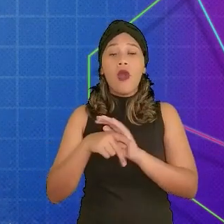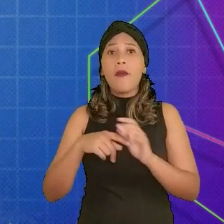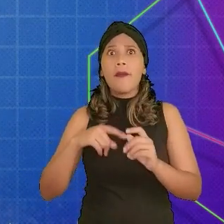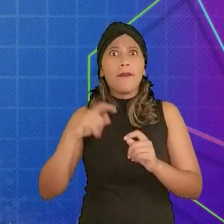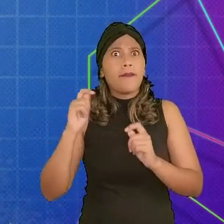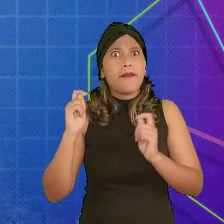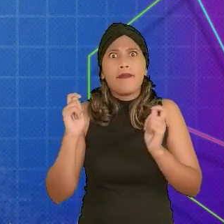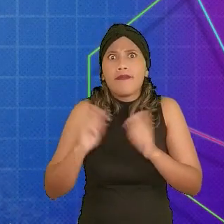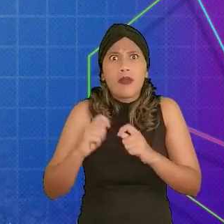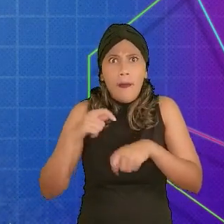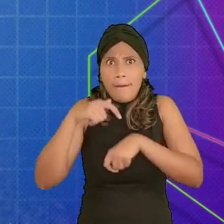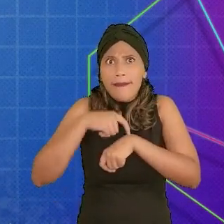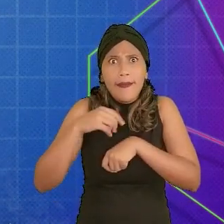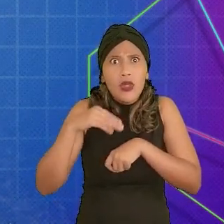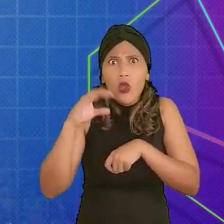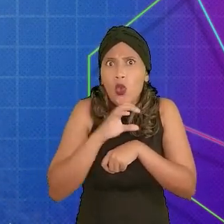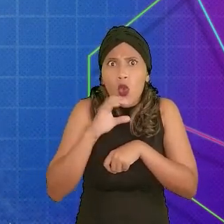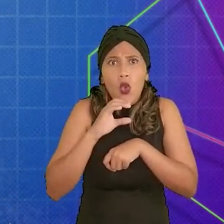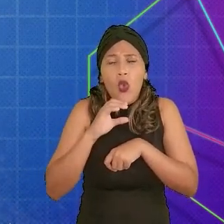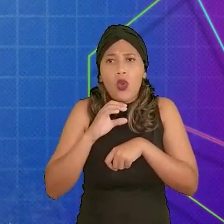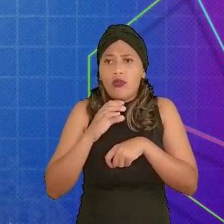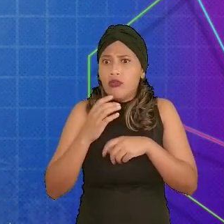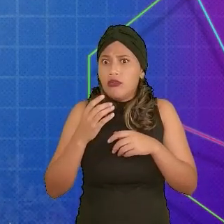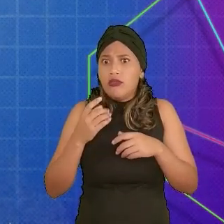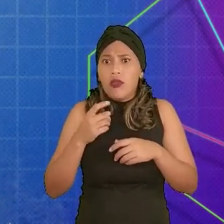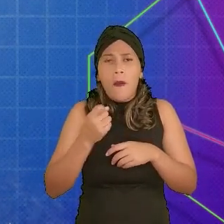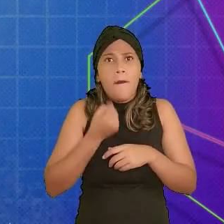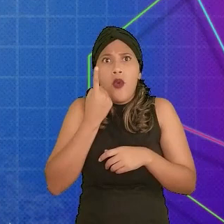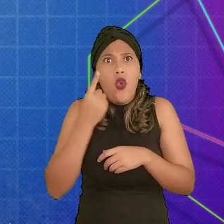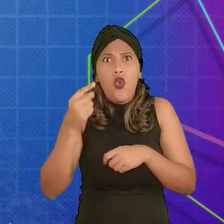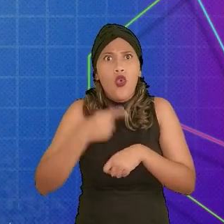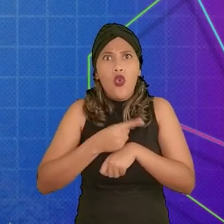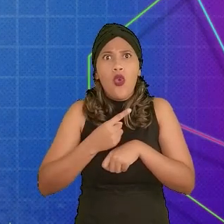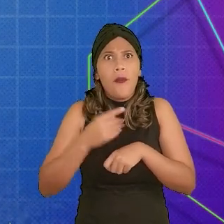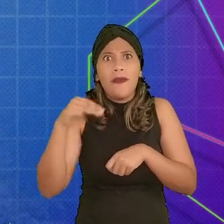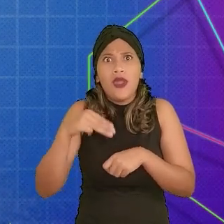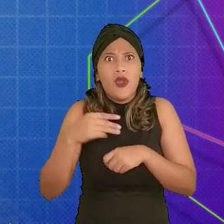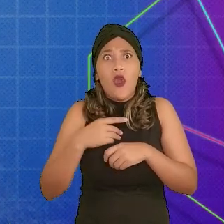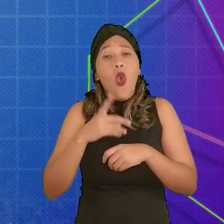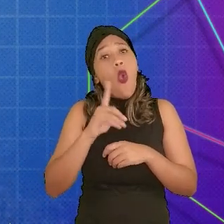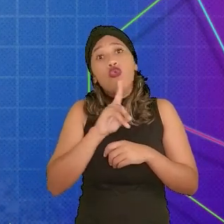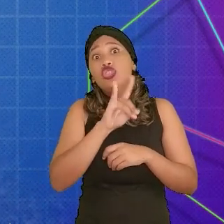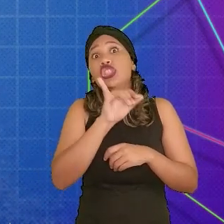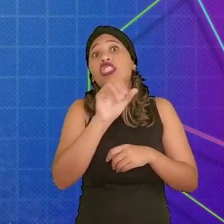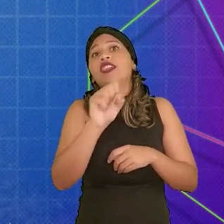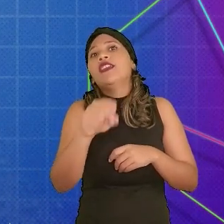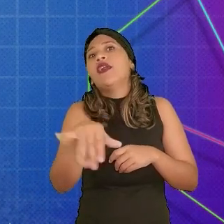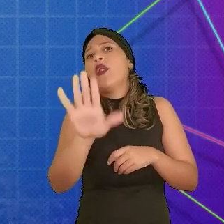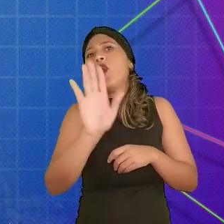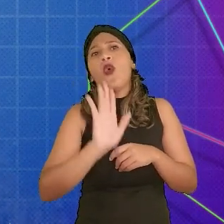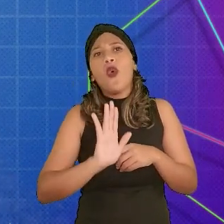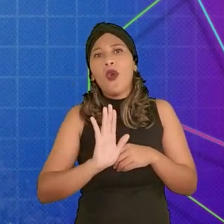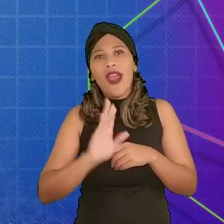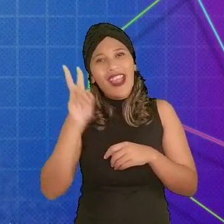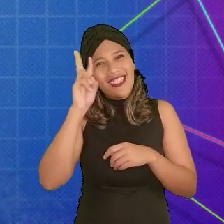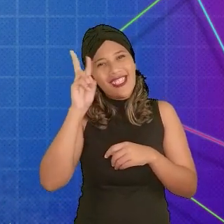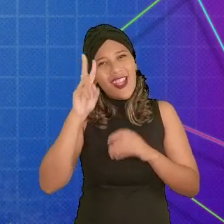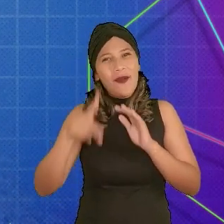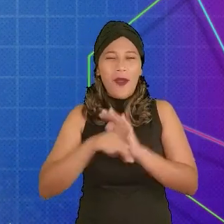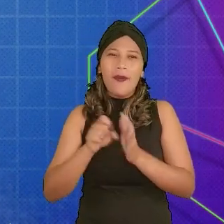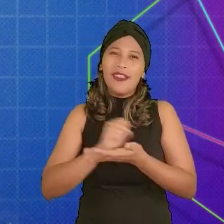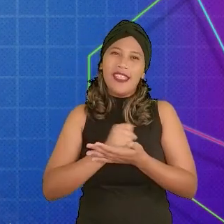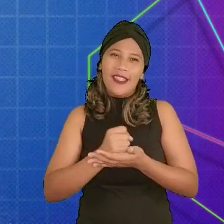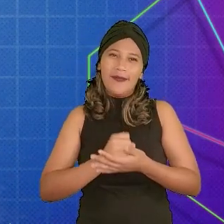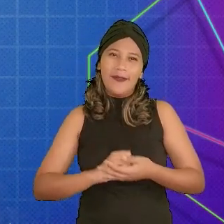segundos, minutos, horas ou até mesmo dias. Vou falar agora um pouquinho da história, da progressão dos jogos existentes, a história